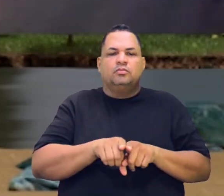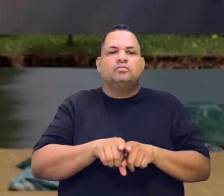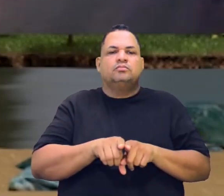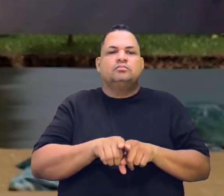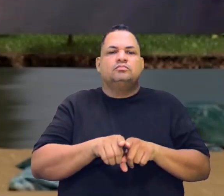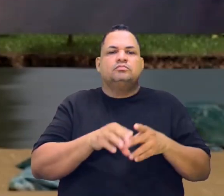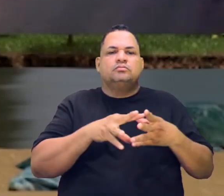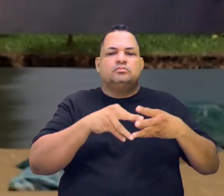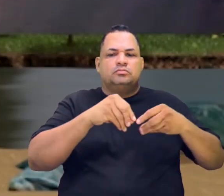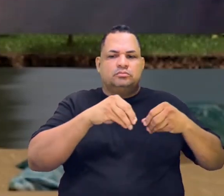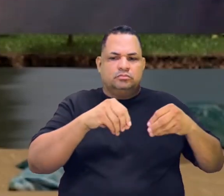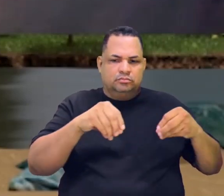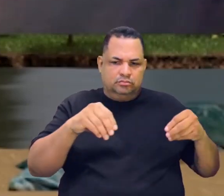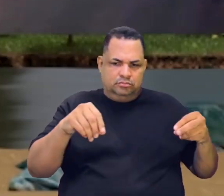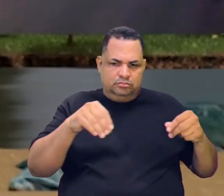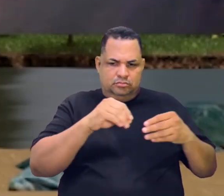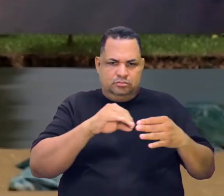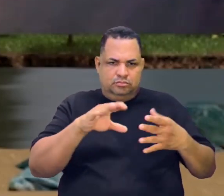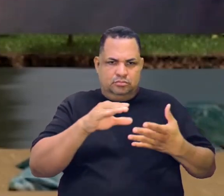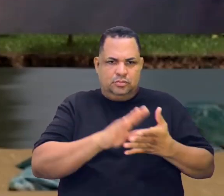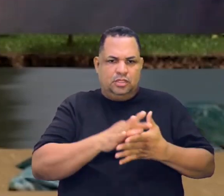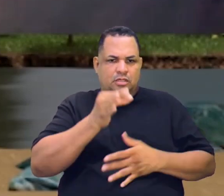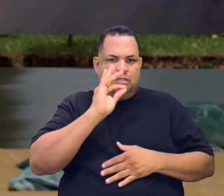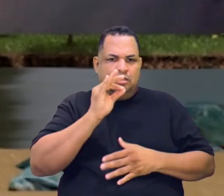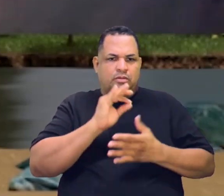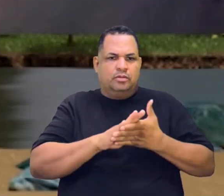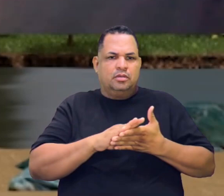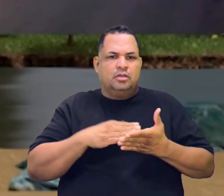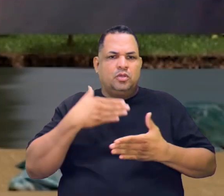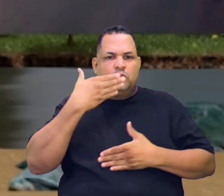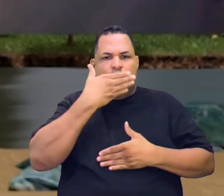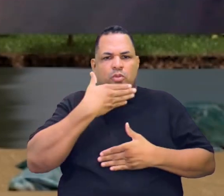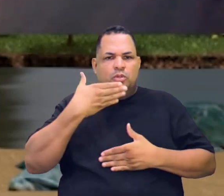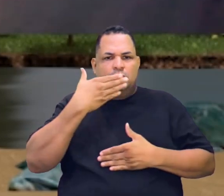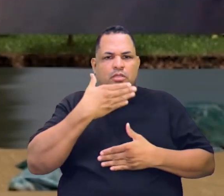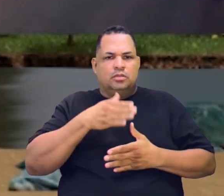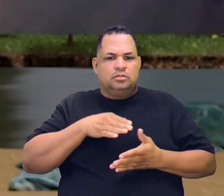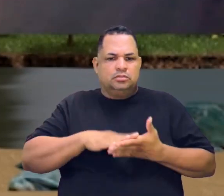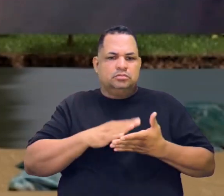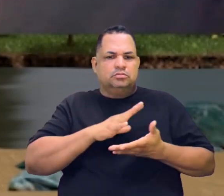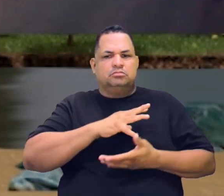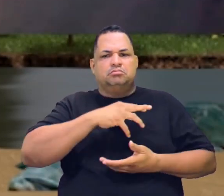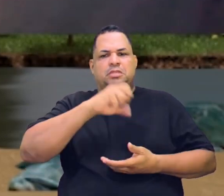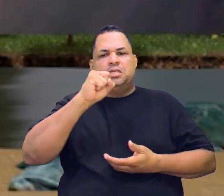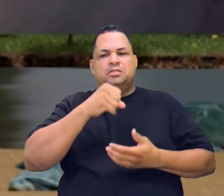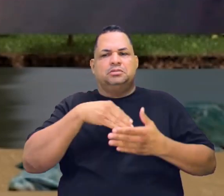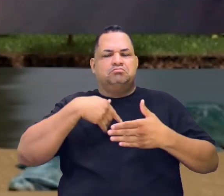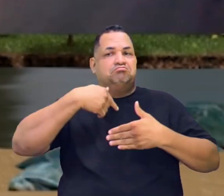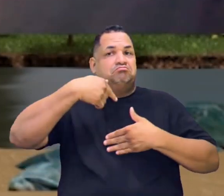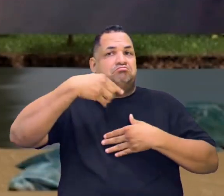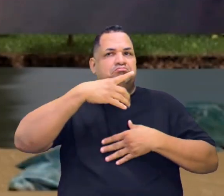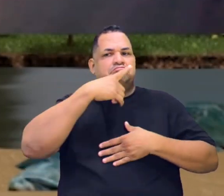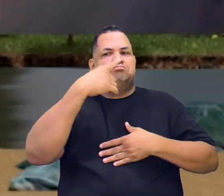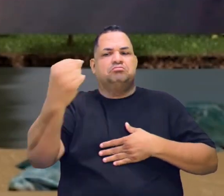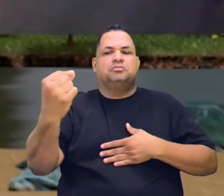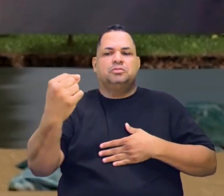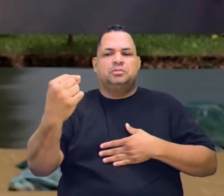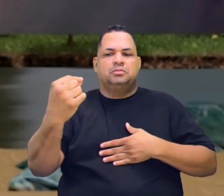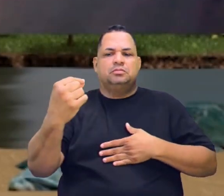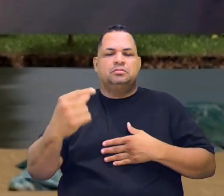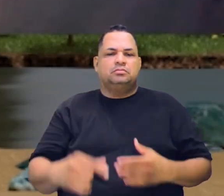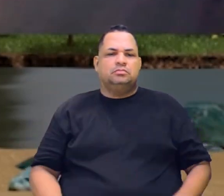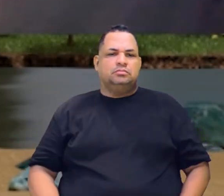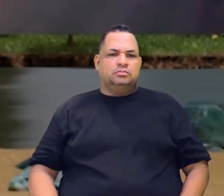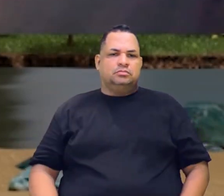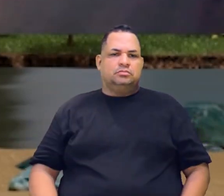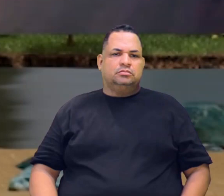uma farinha e um café e o açúcar e se embrenharam, foram embora. É incrível. Eu